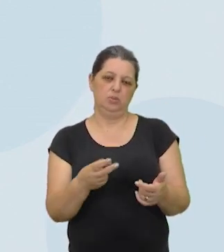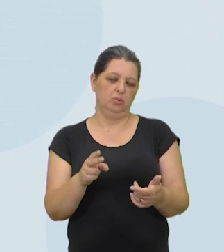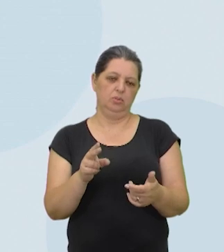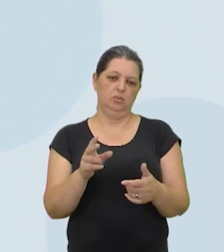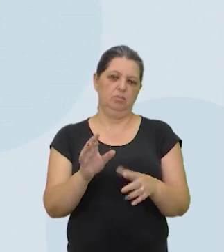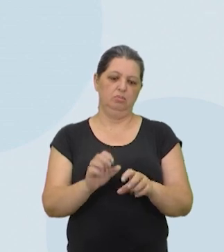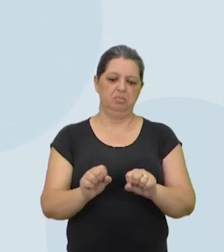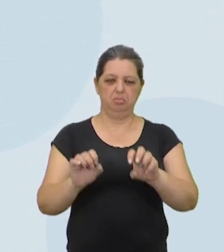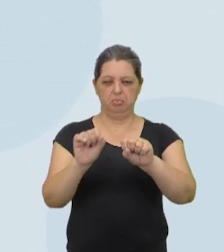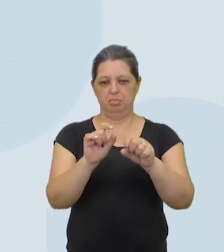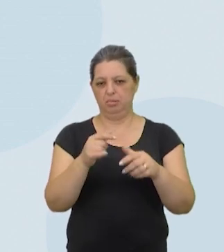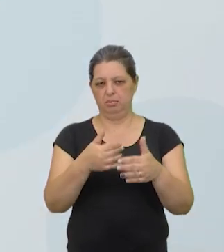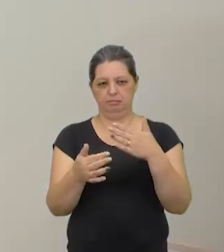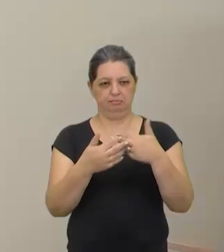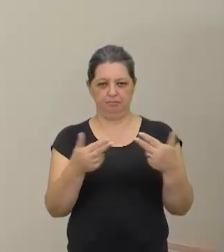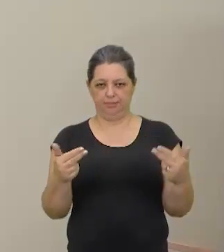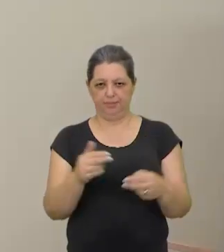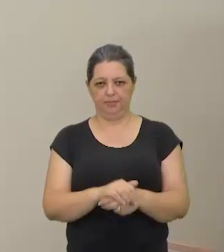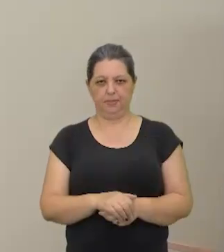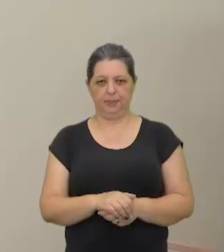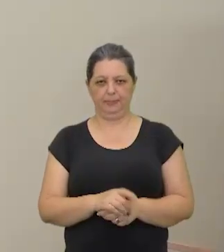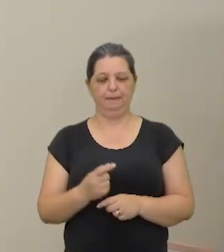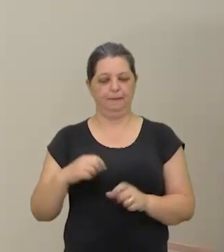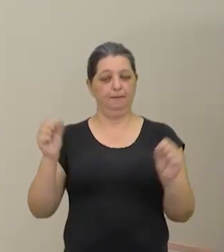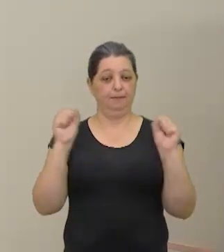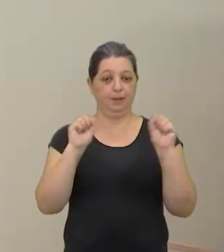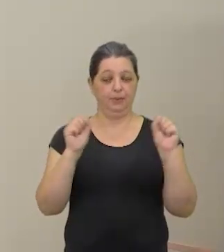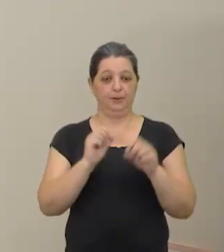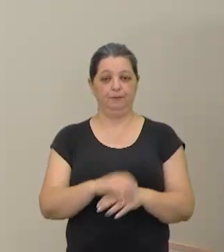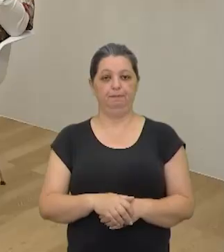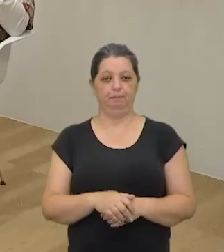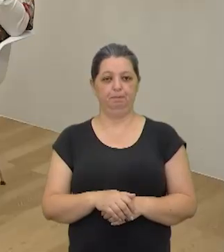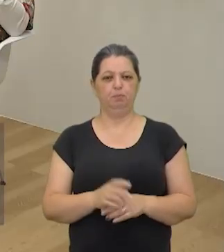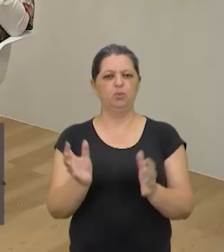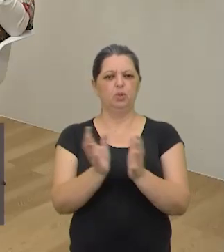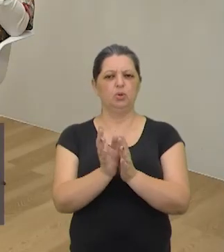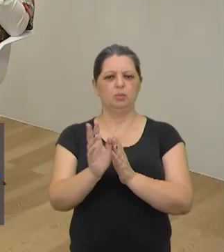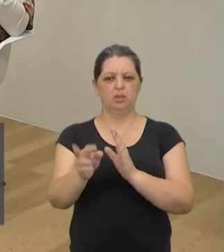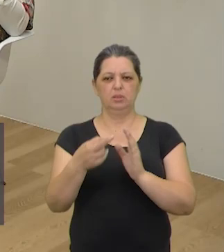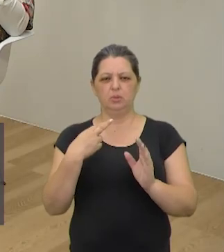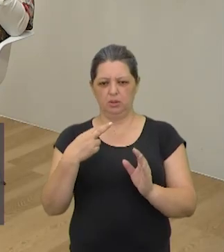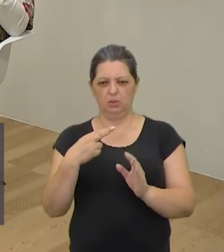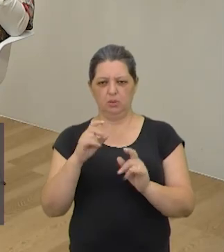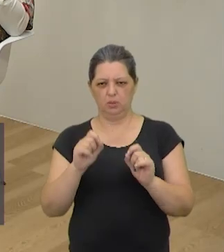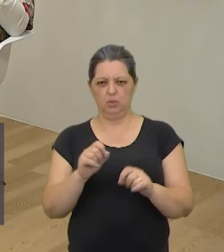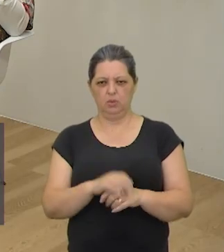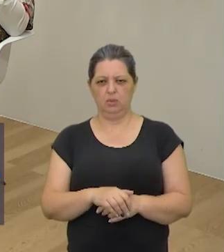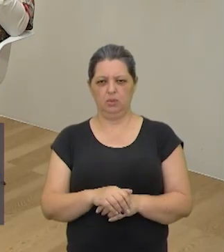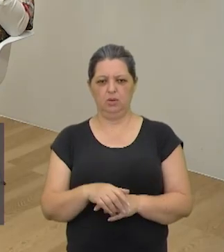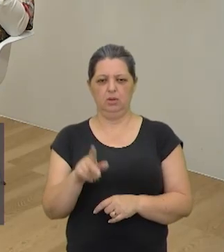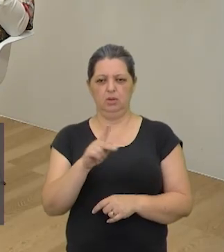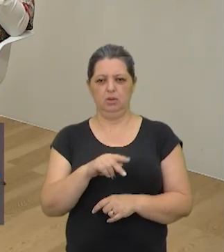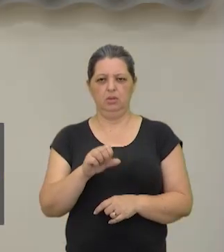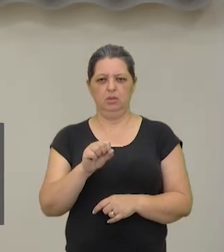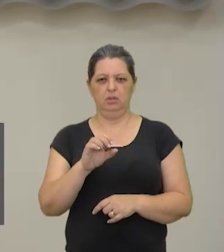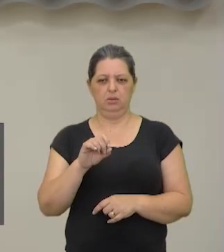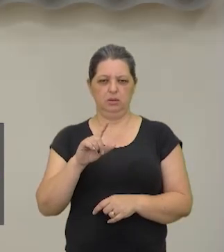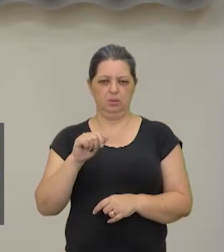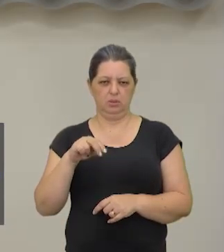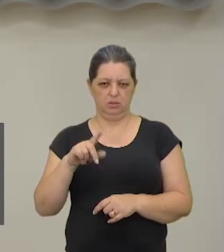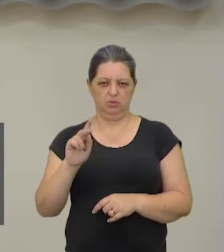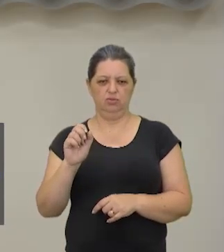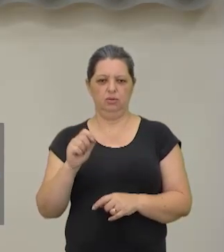faça uma Isso. pintura. Perfeito. Vou adorar. E aí, a turma respondeu qual das modalidades? Professora Solange comentou